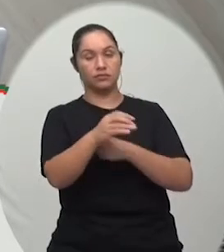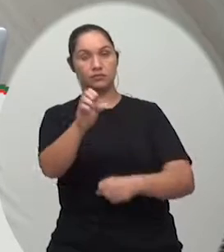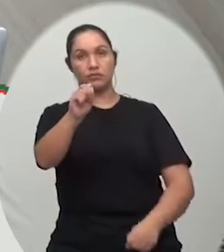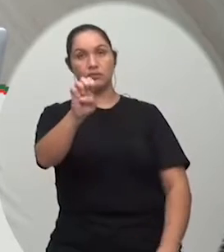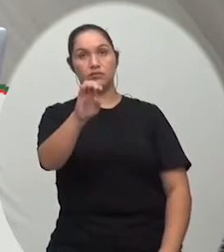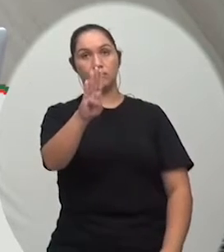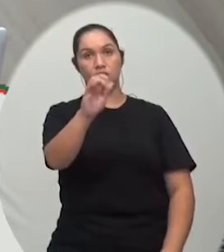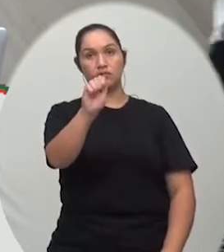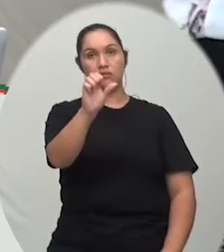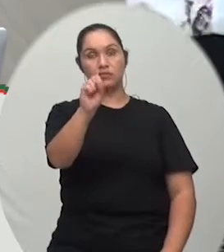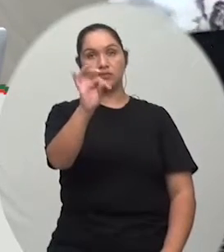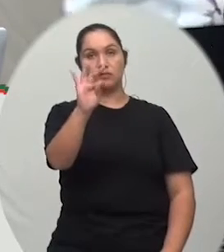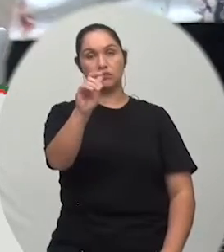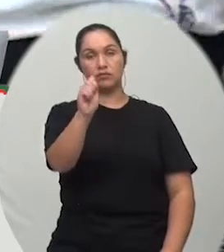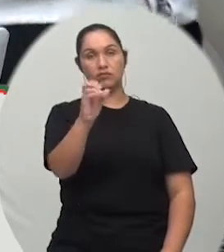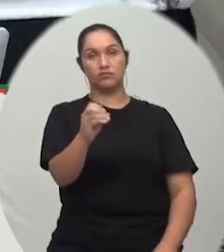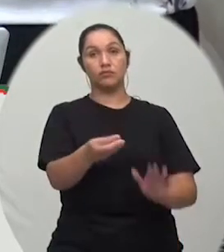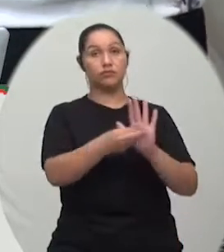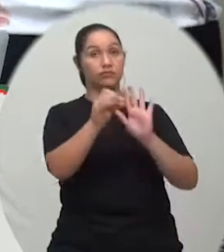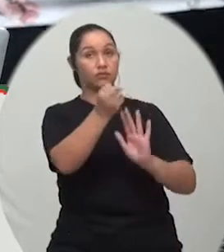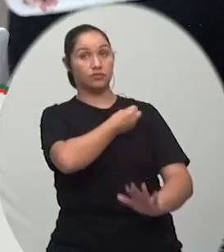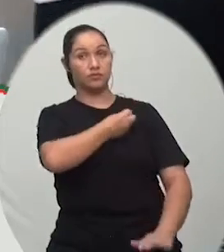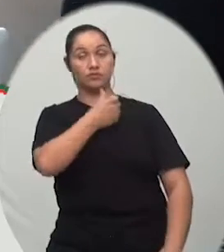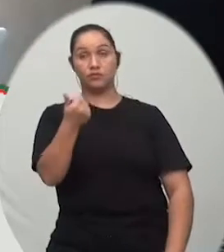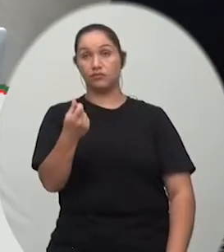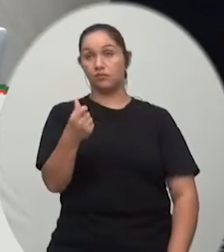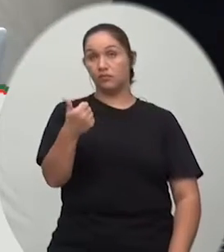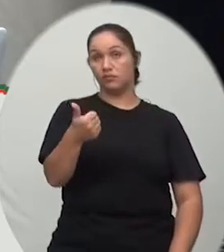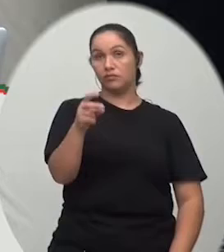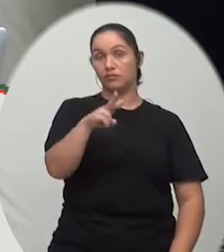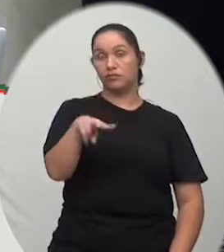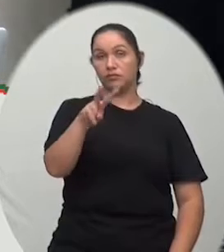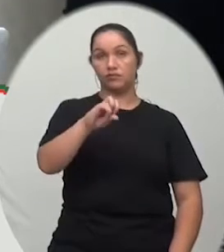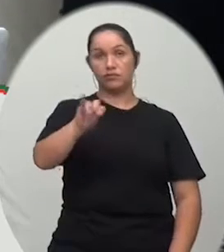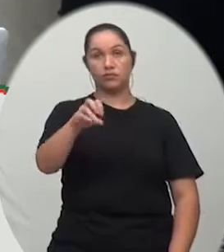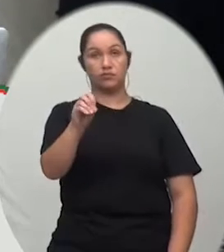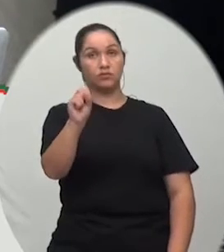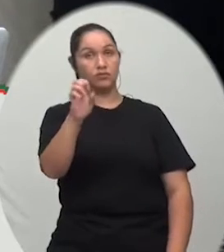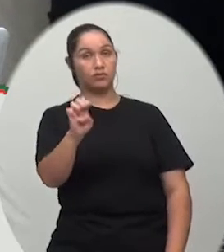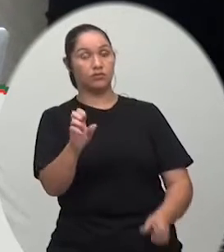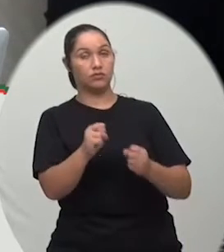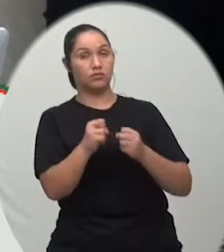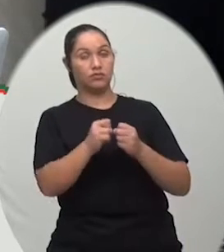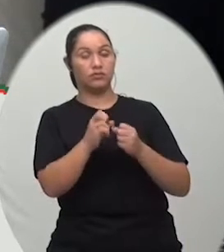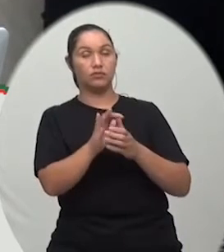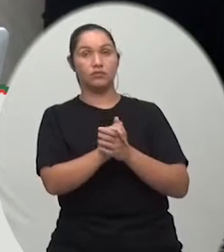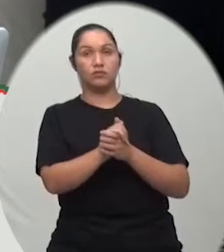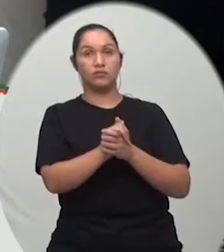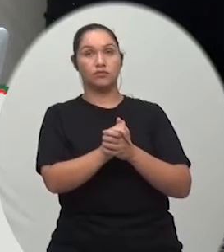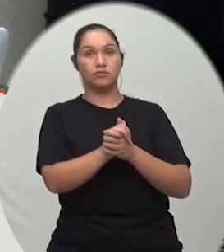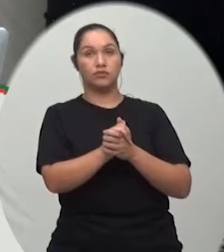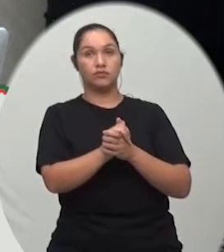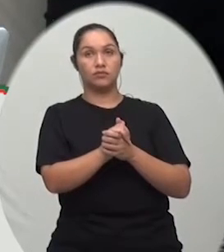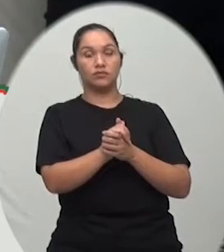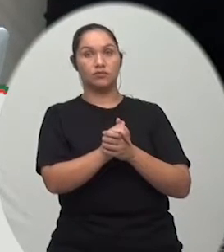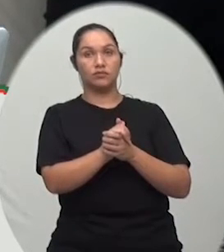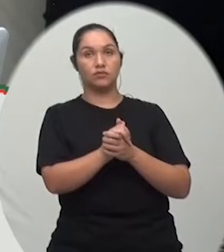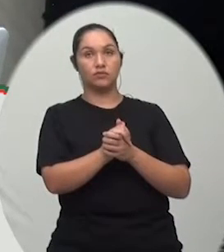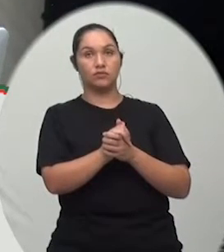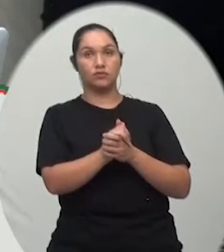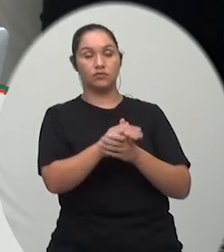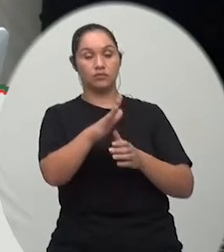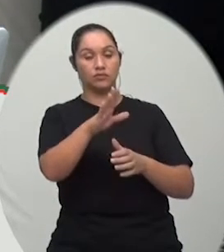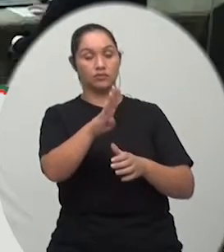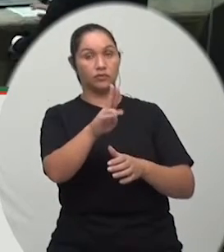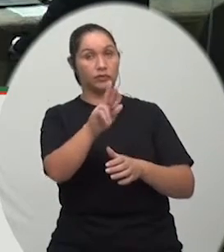Sebastião. Indicação número 161/2019, autor José Paulo Ferrarese. Assunto: transferência da boca